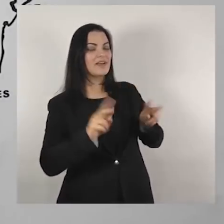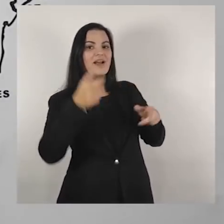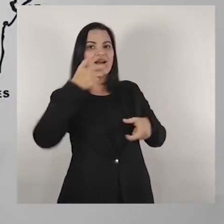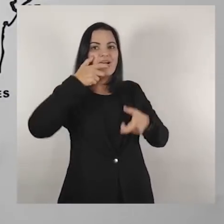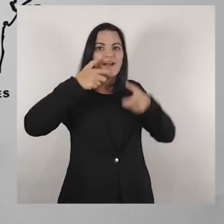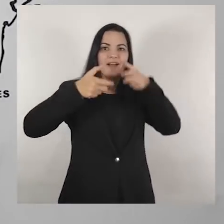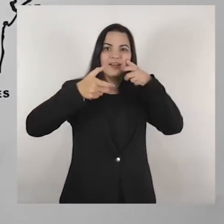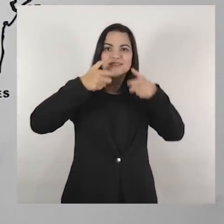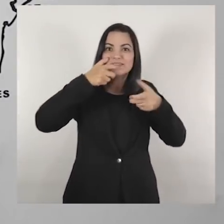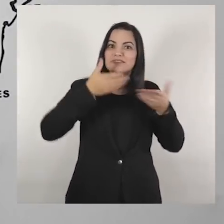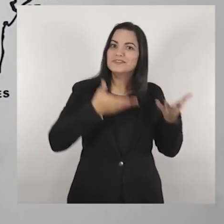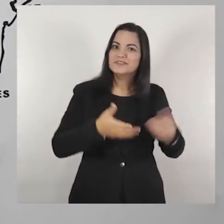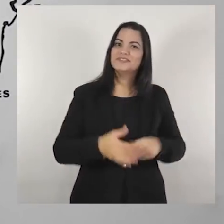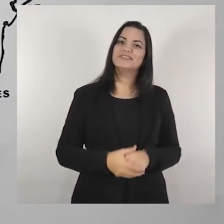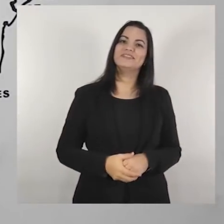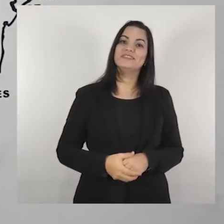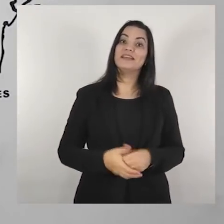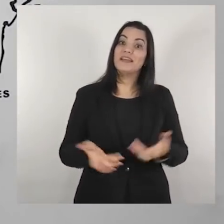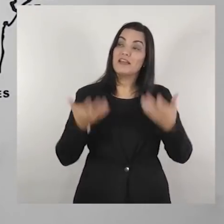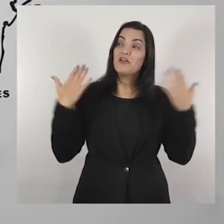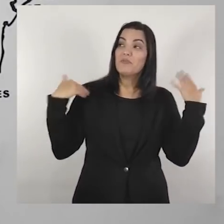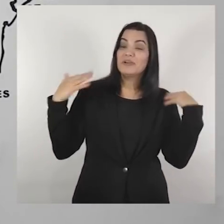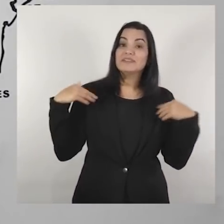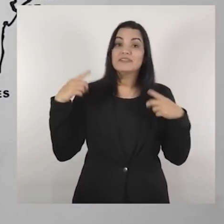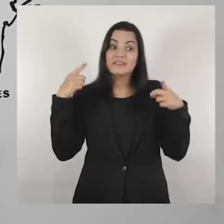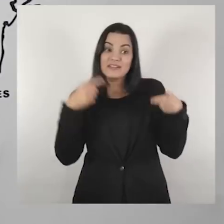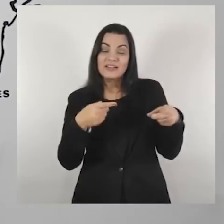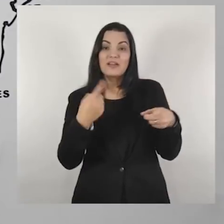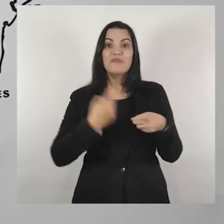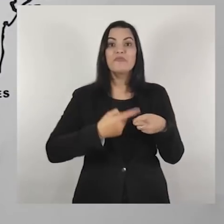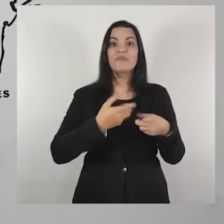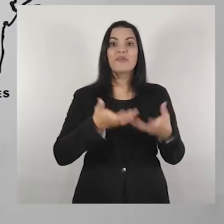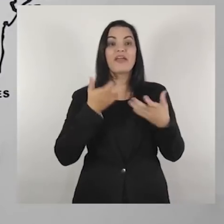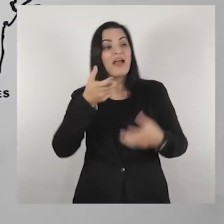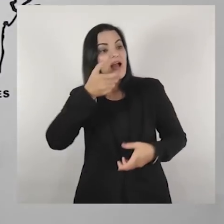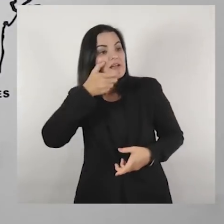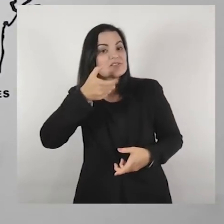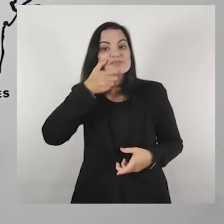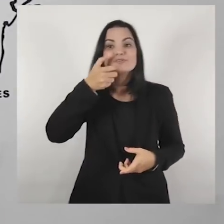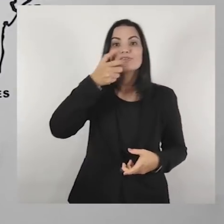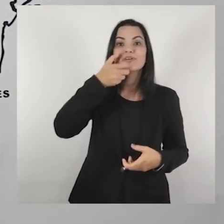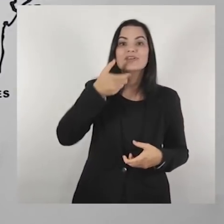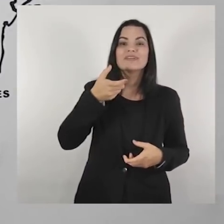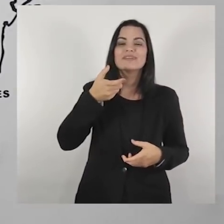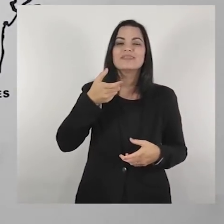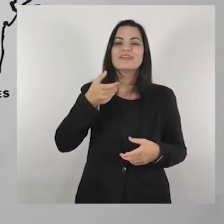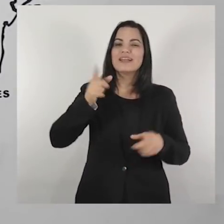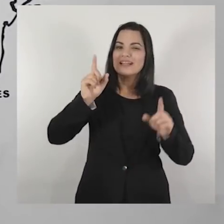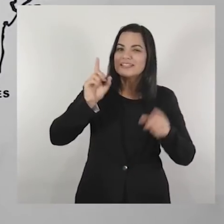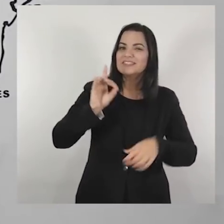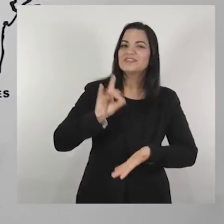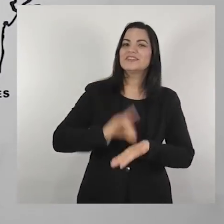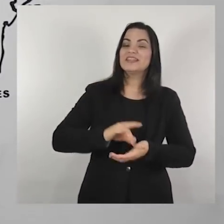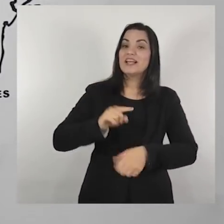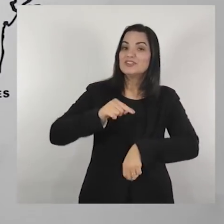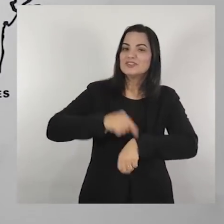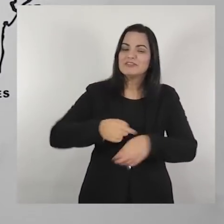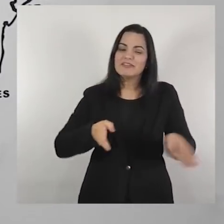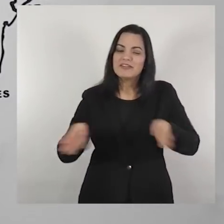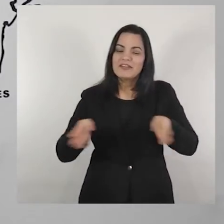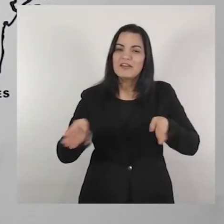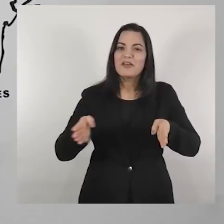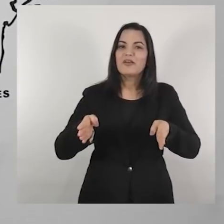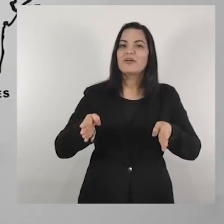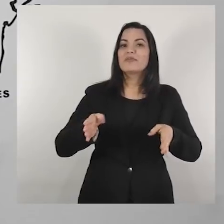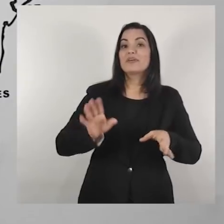estados que resolvem ir passear lá na região centro-oeste exatamente na época do ano onde